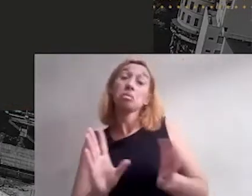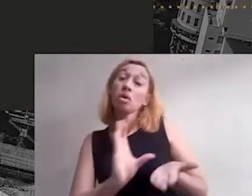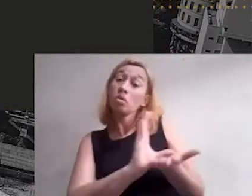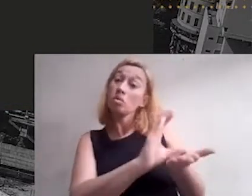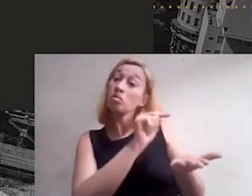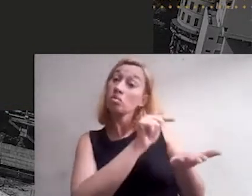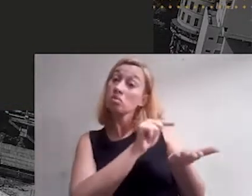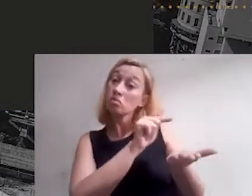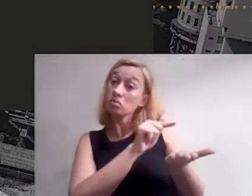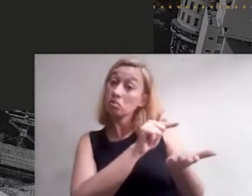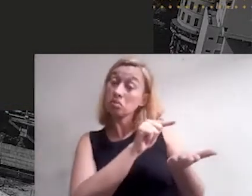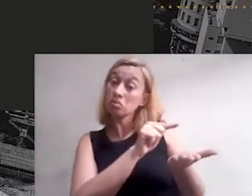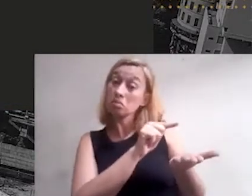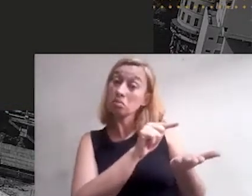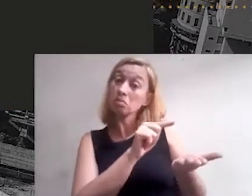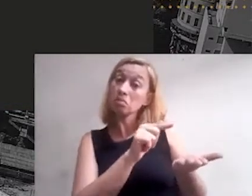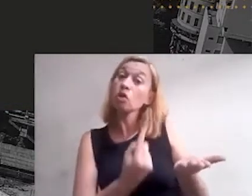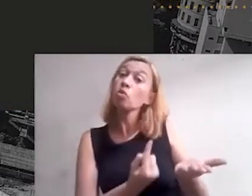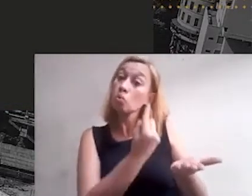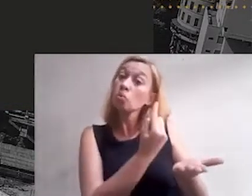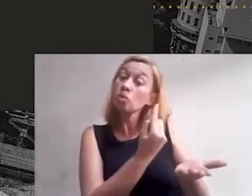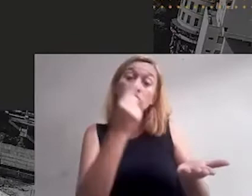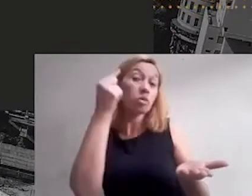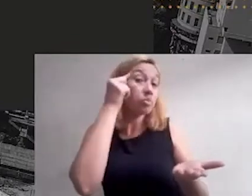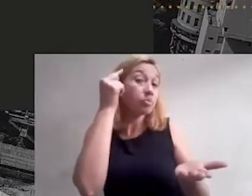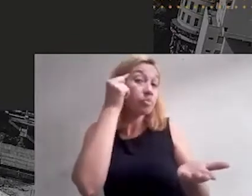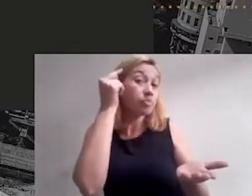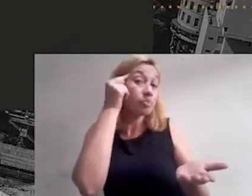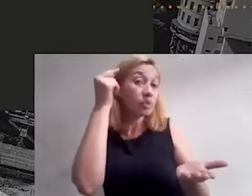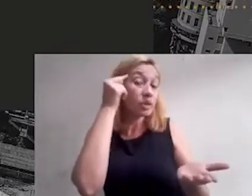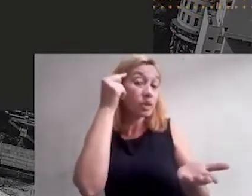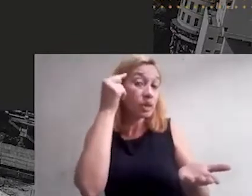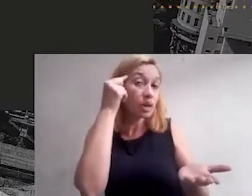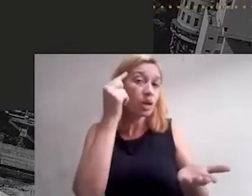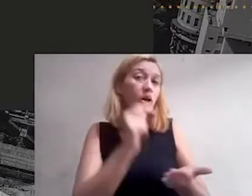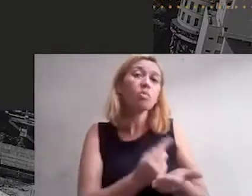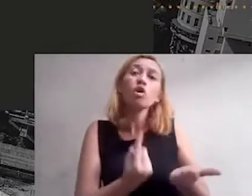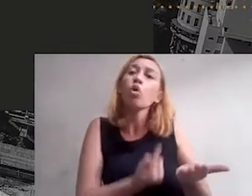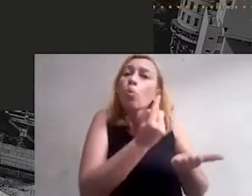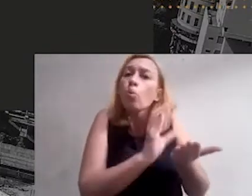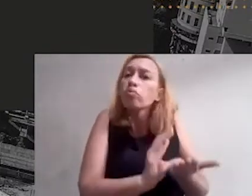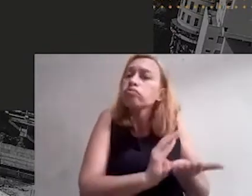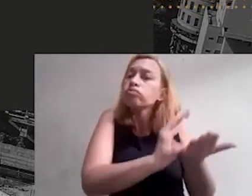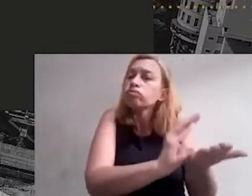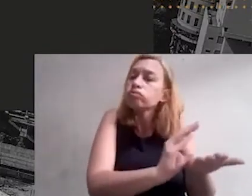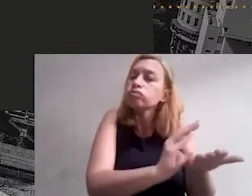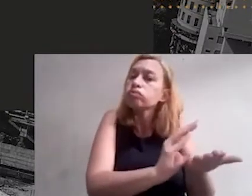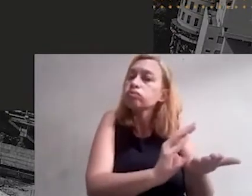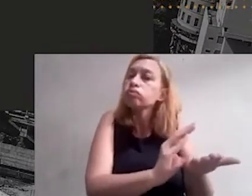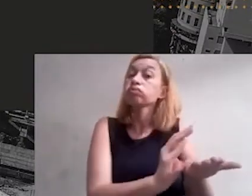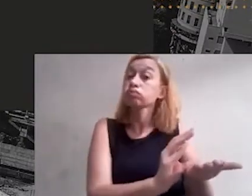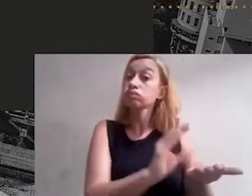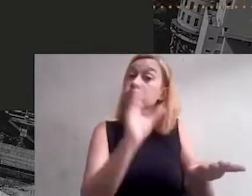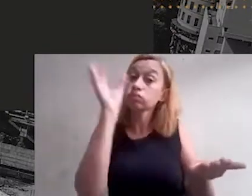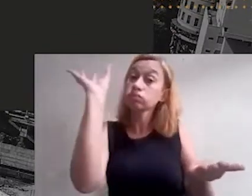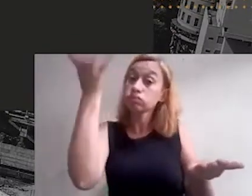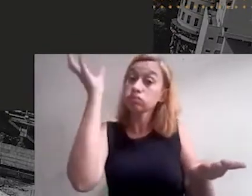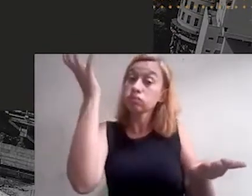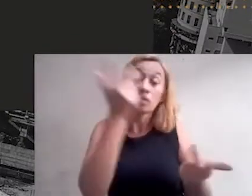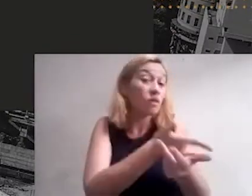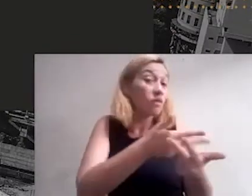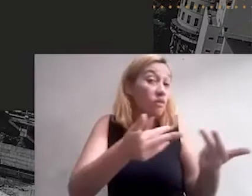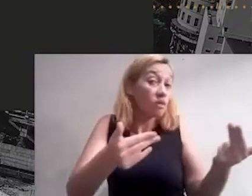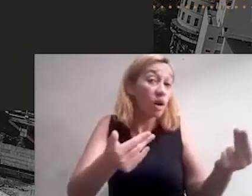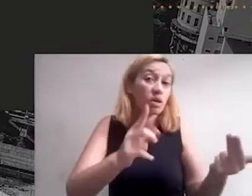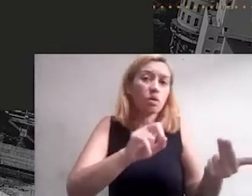né, que a gente está conversando, porque ele é um fundo sobre clima, tem várias outras